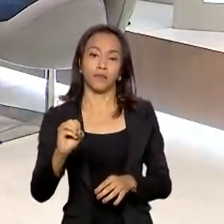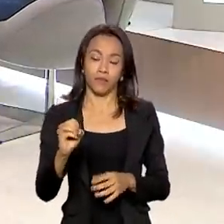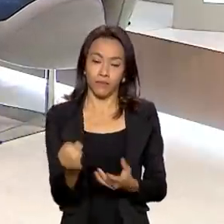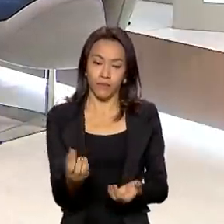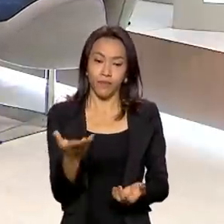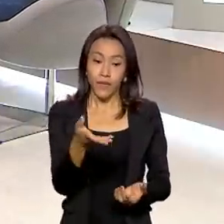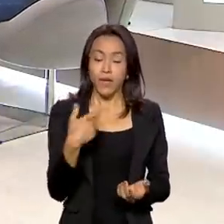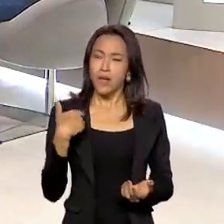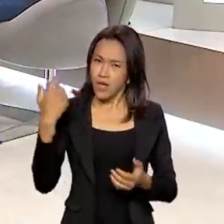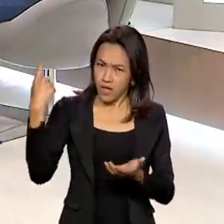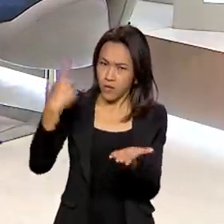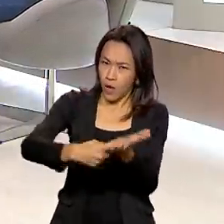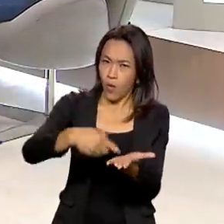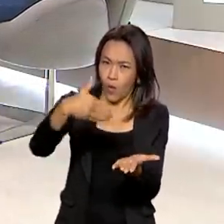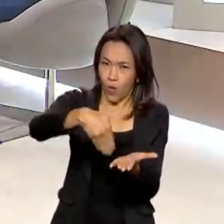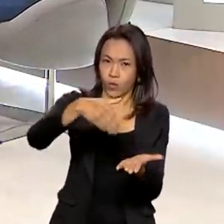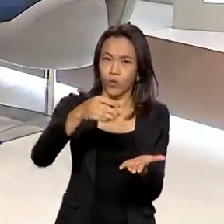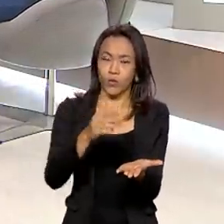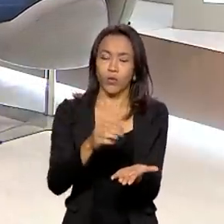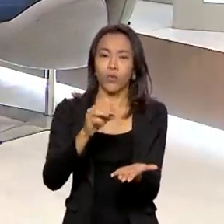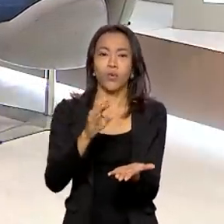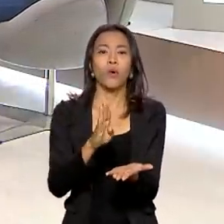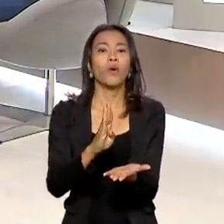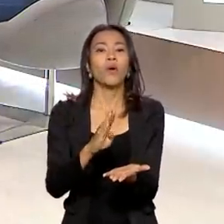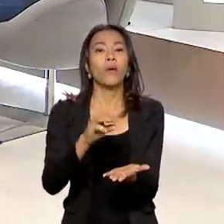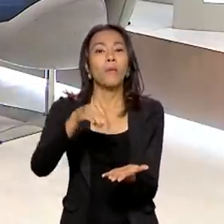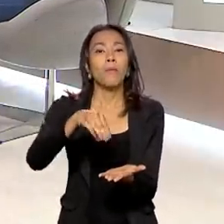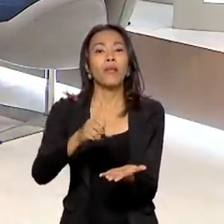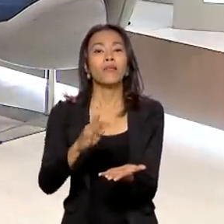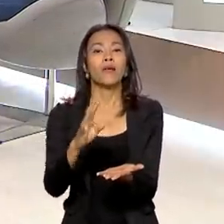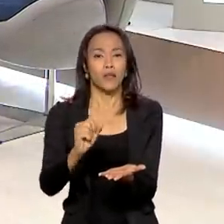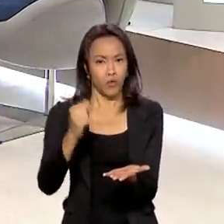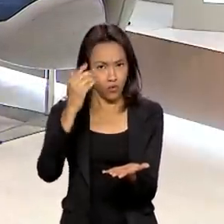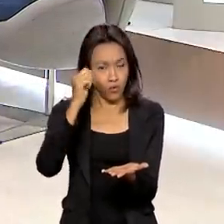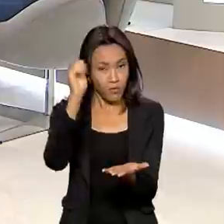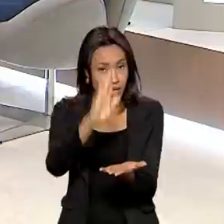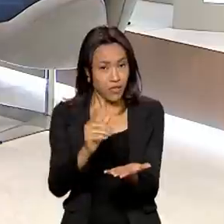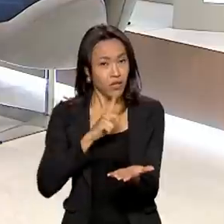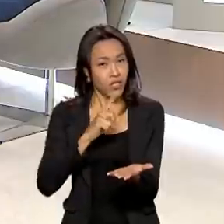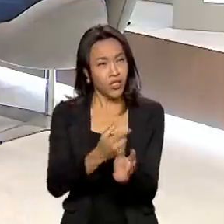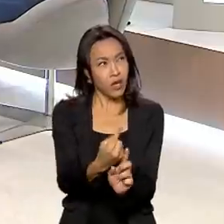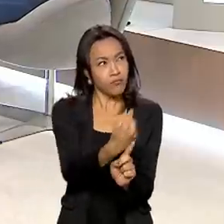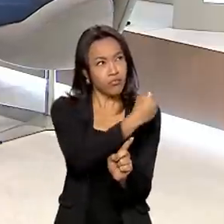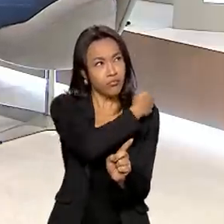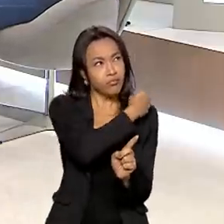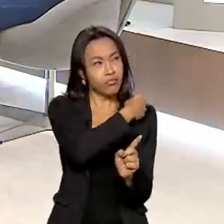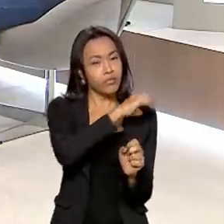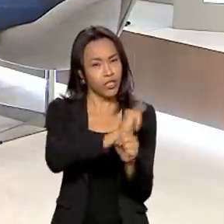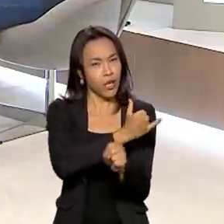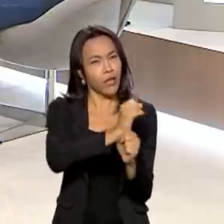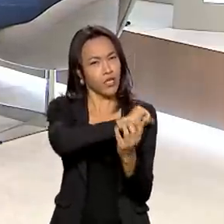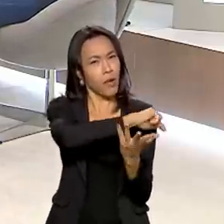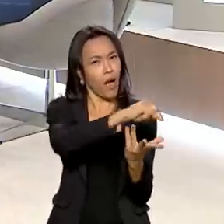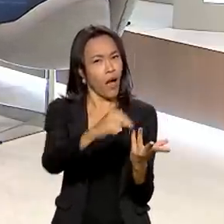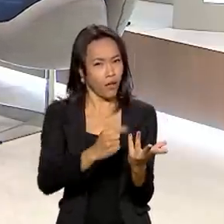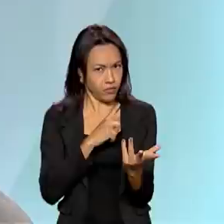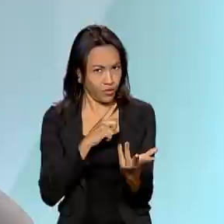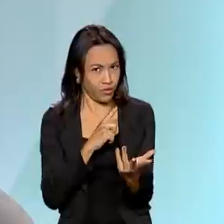acordo do metano, o Brasil já tinha iniciativas? Explica para a gente. O Brasil tem iniciativas